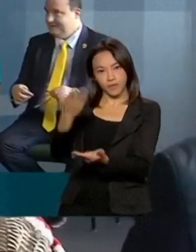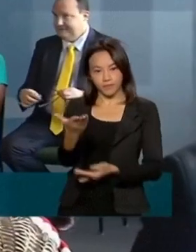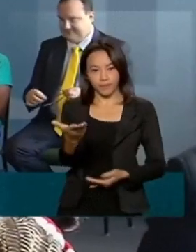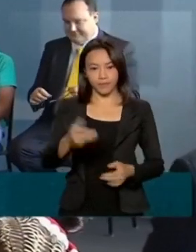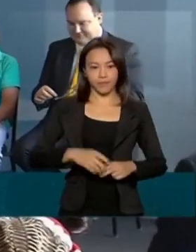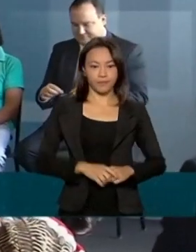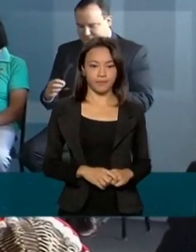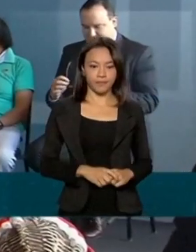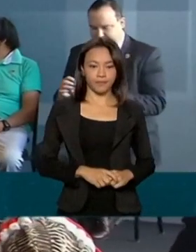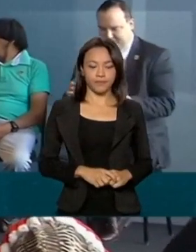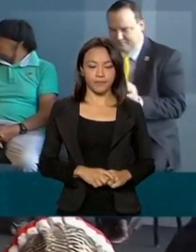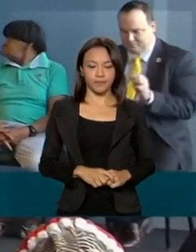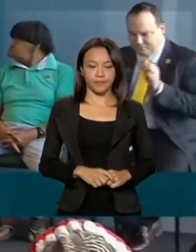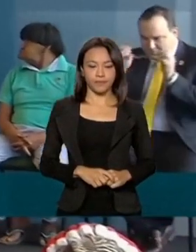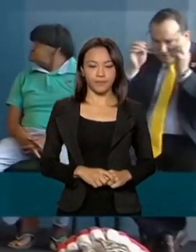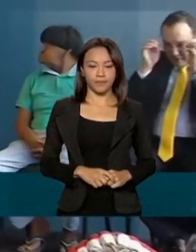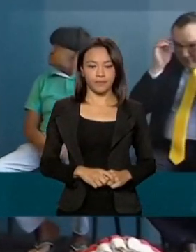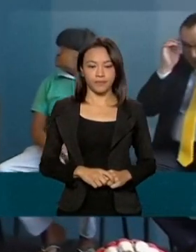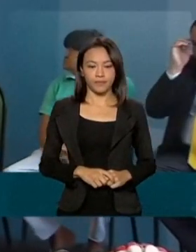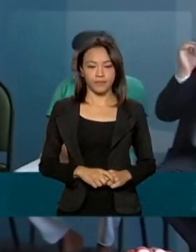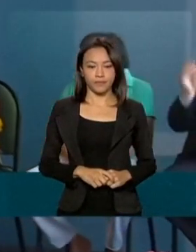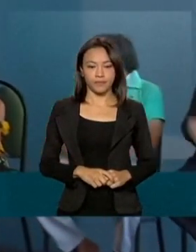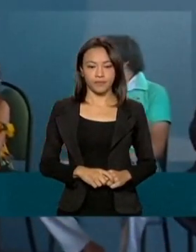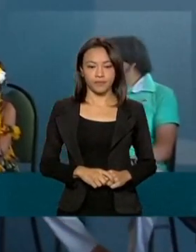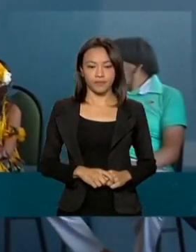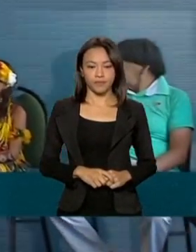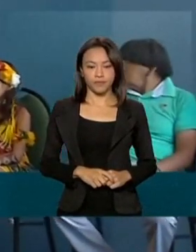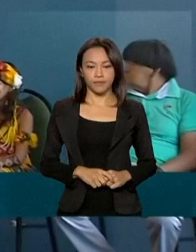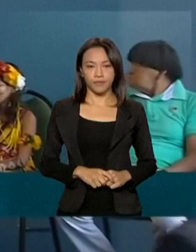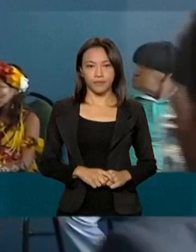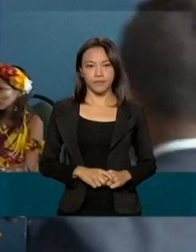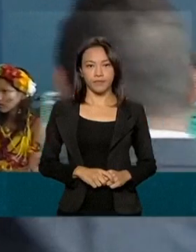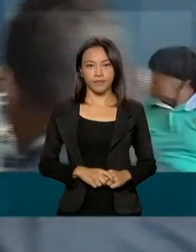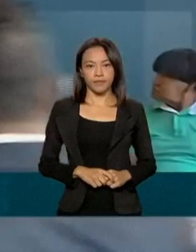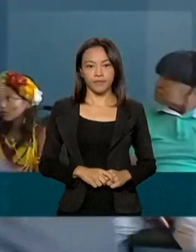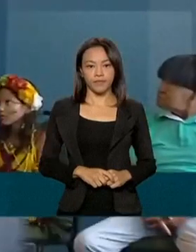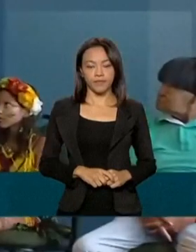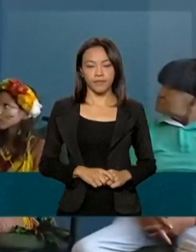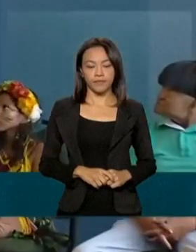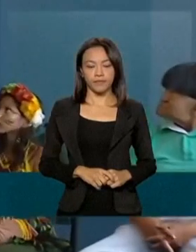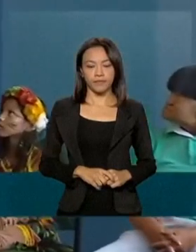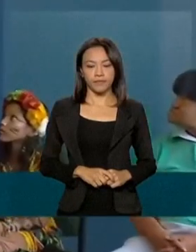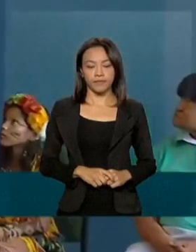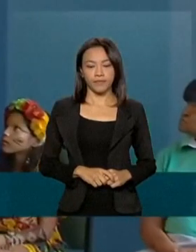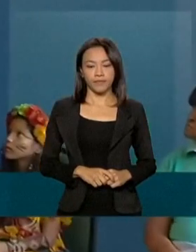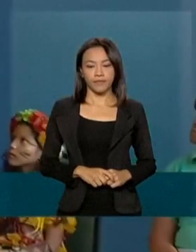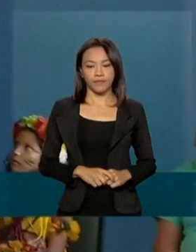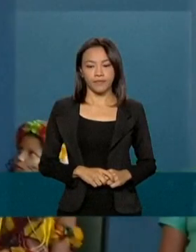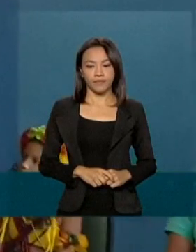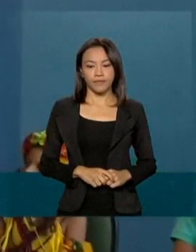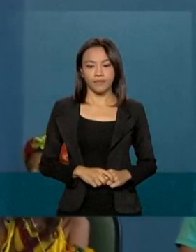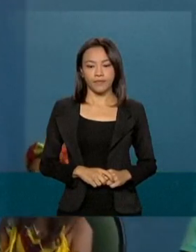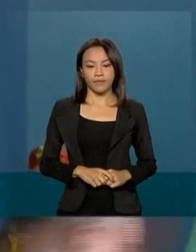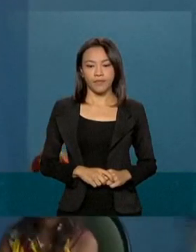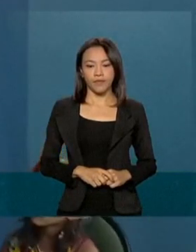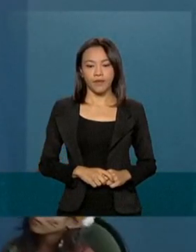o Ministro Alexandre de Moraes do Supremo Tribunal Federal determinou nesta terça-feira a prisão de Anderson Torres e Secretário de Segurança